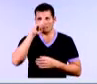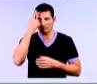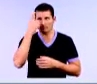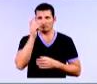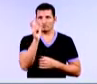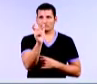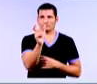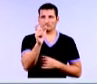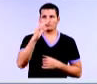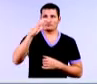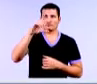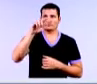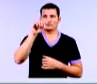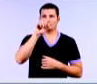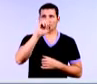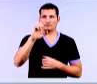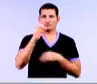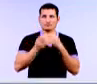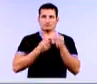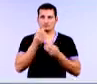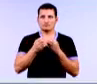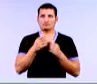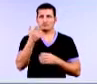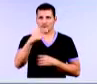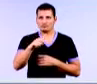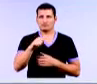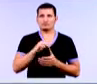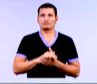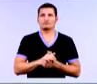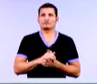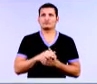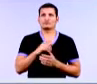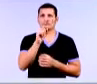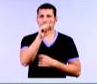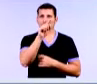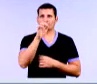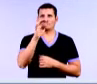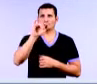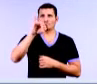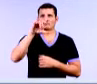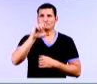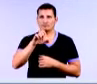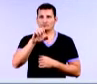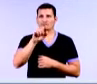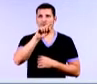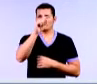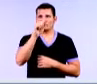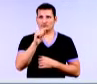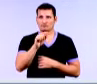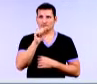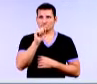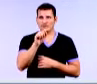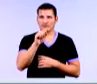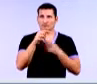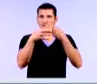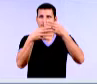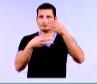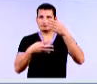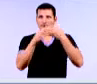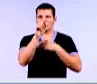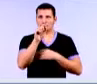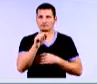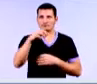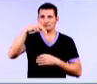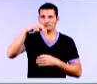classe? Vamos lá em File, novamente, New, e aqui nós temos, dentre essas opções, a